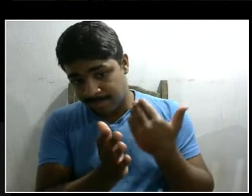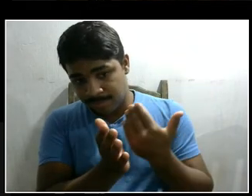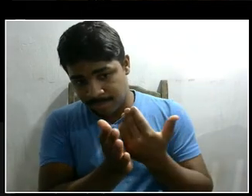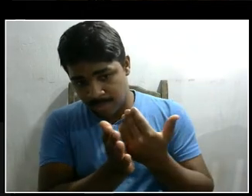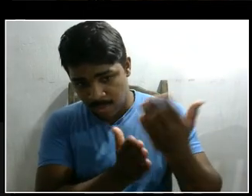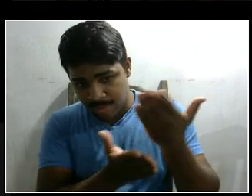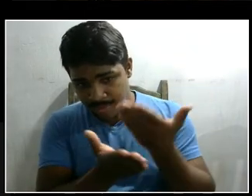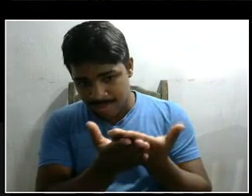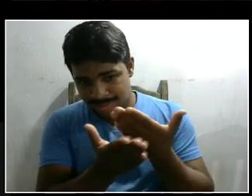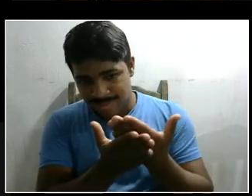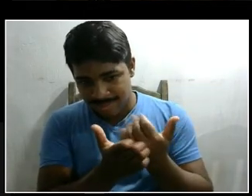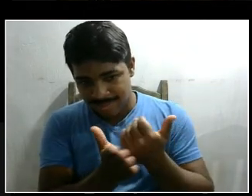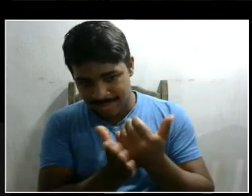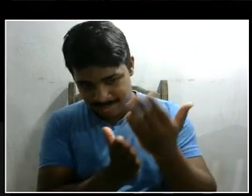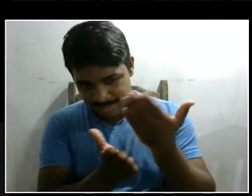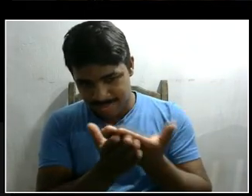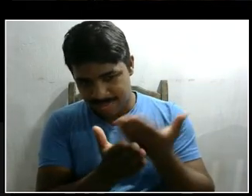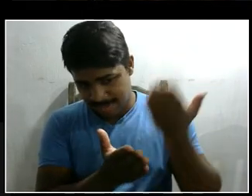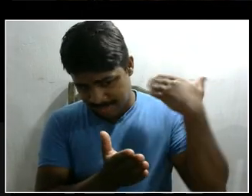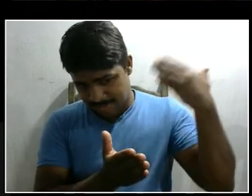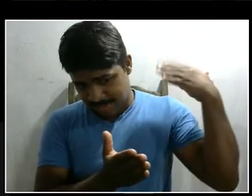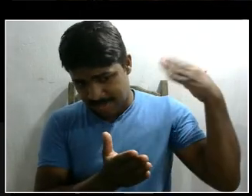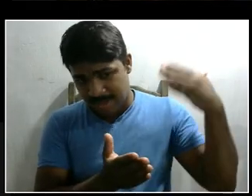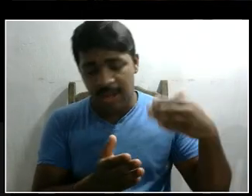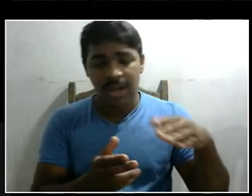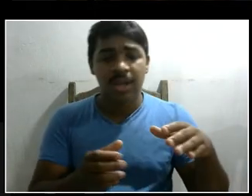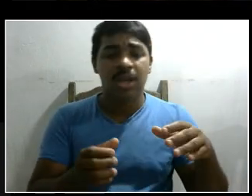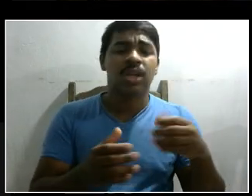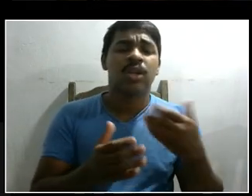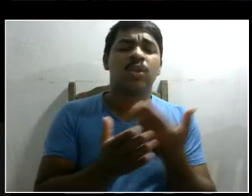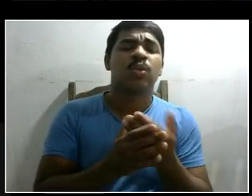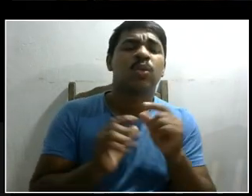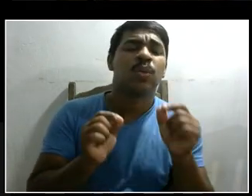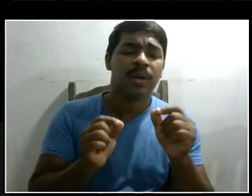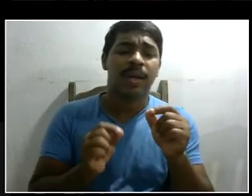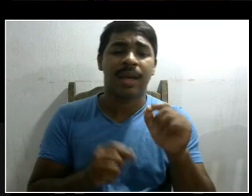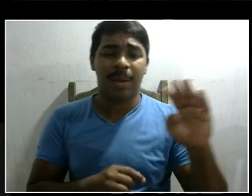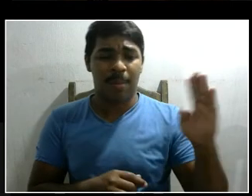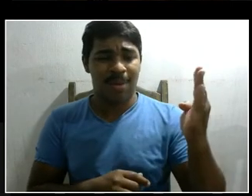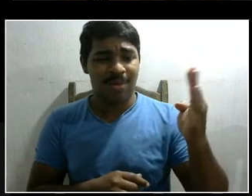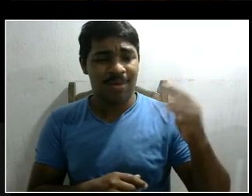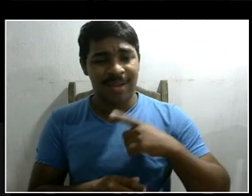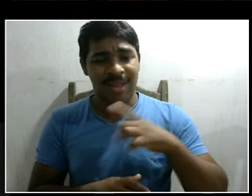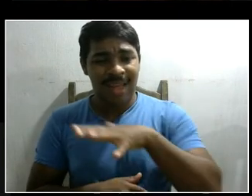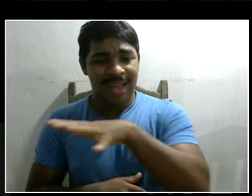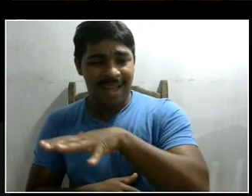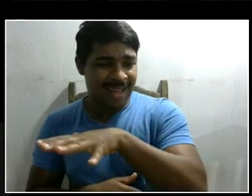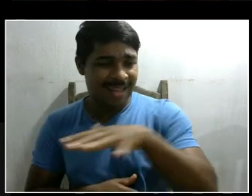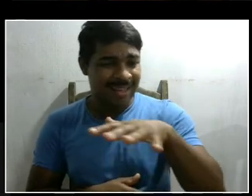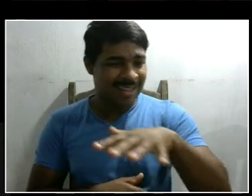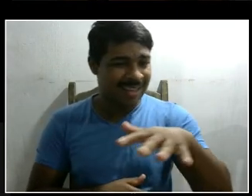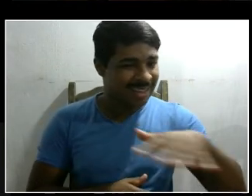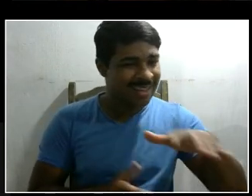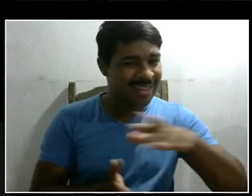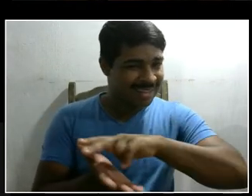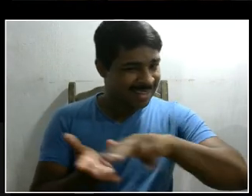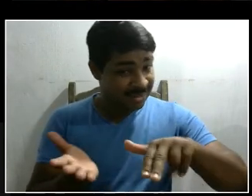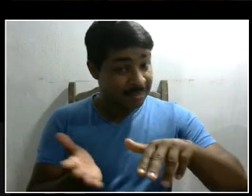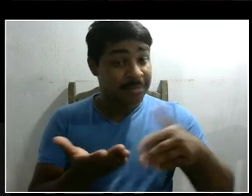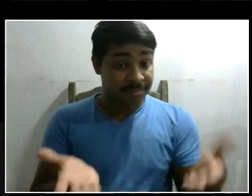Vocês lembram do que se trata? Então, a histologia, gente, ela é uma área da biologia que ela estuda sobre os tecidos,